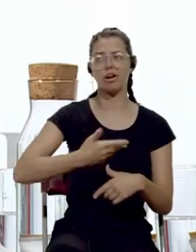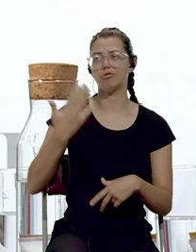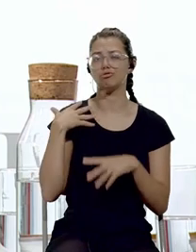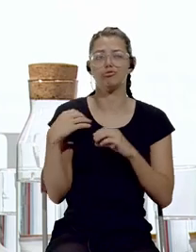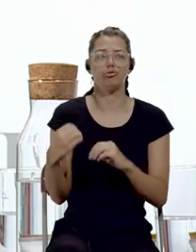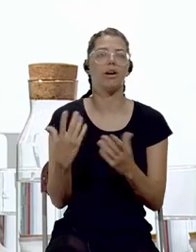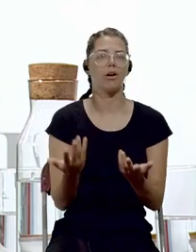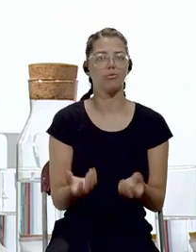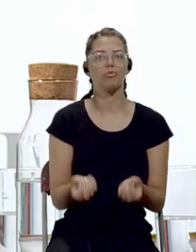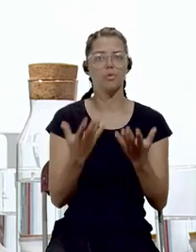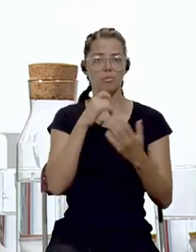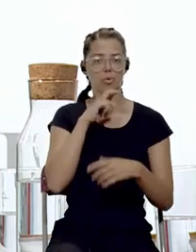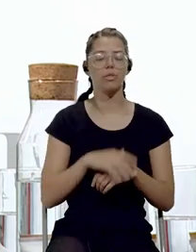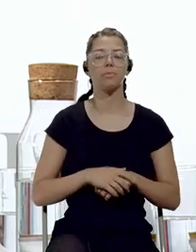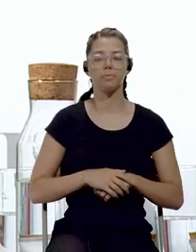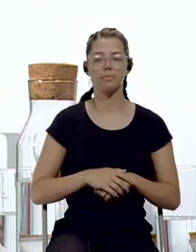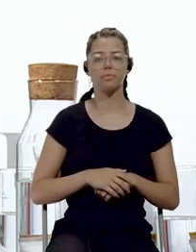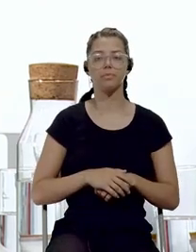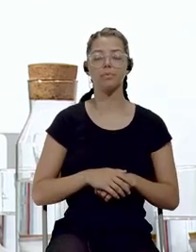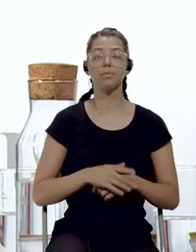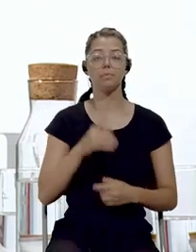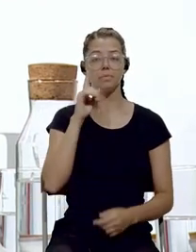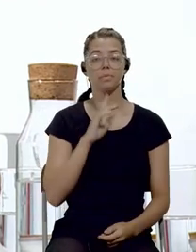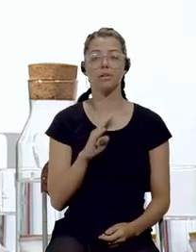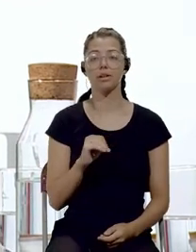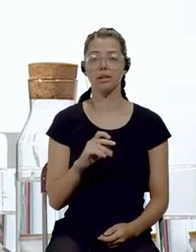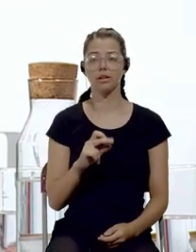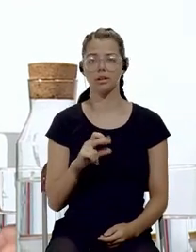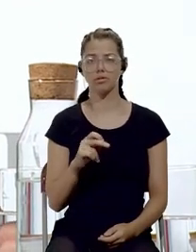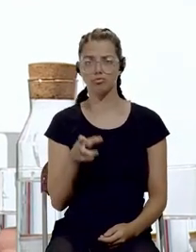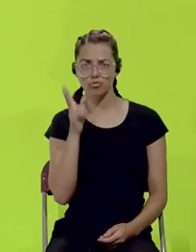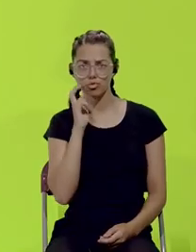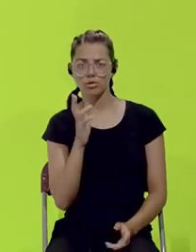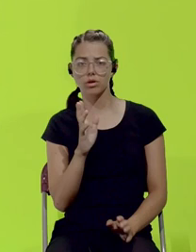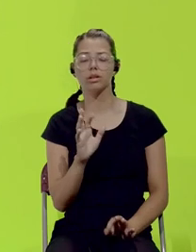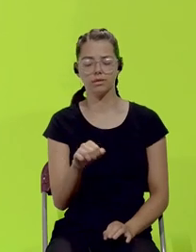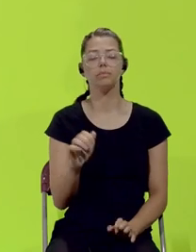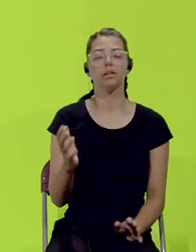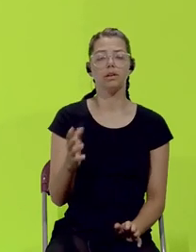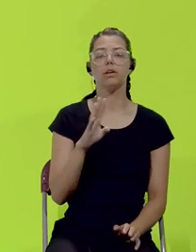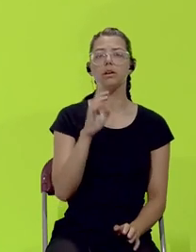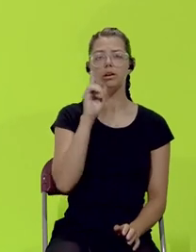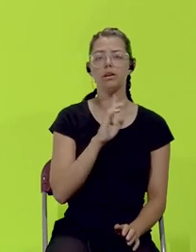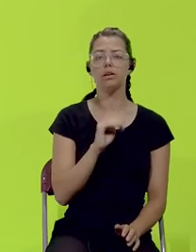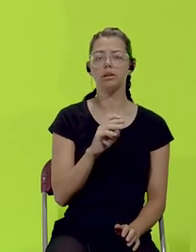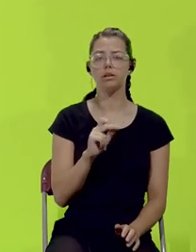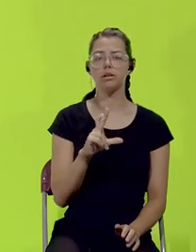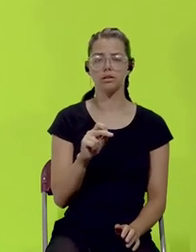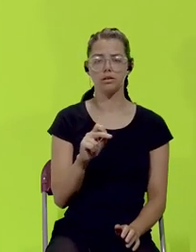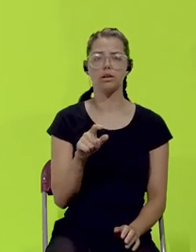contadas. Sara, consegue ouvir-me? Sim. Sara, ponderas tratar